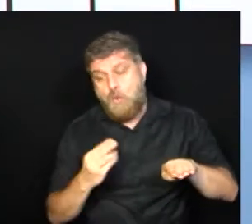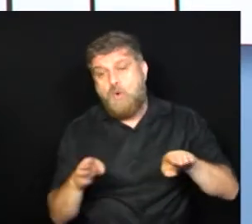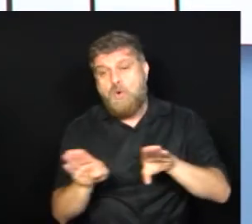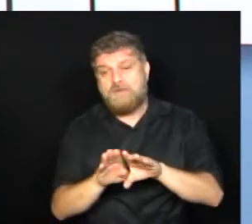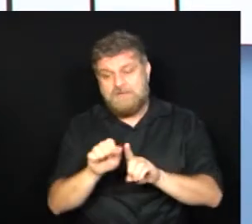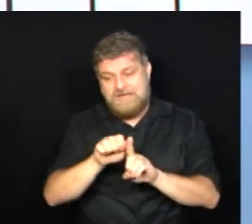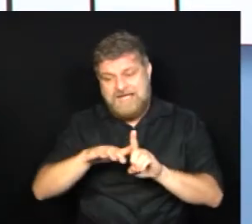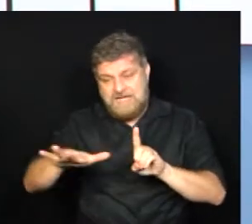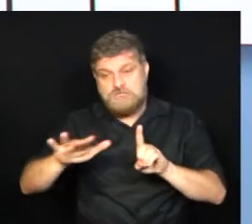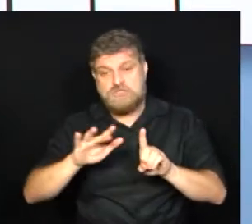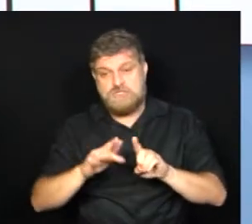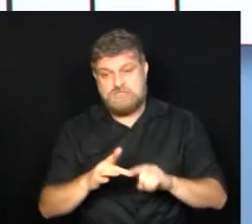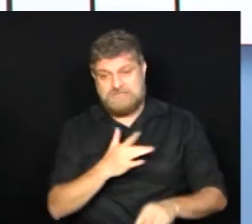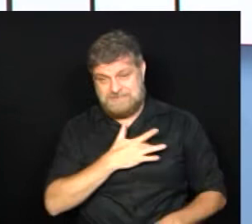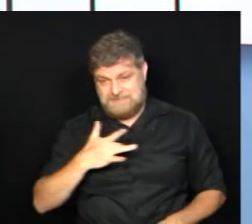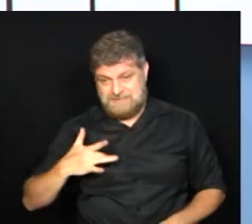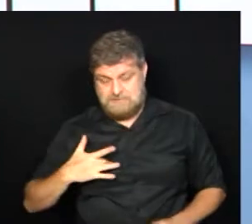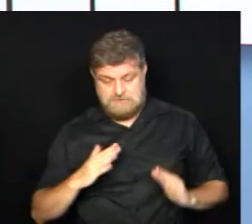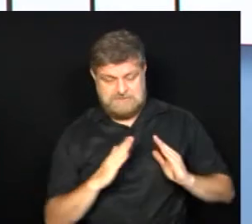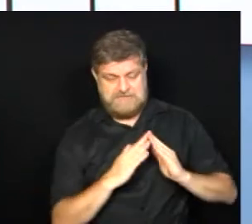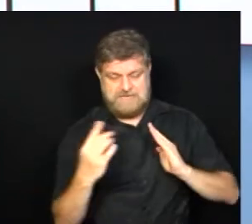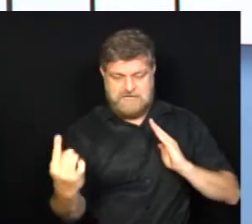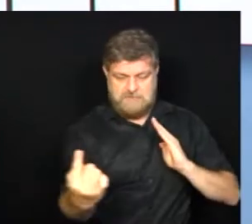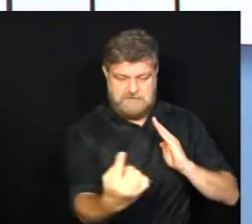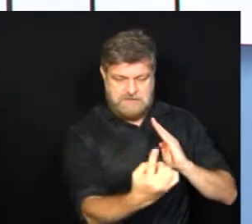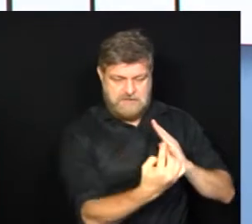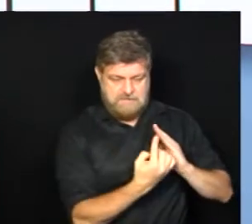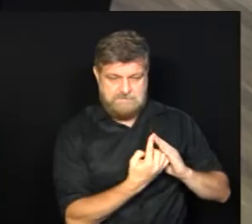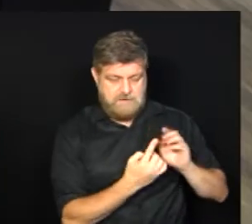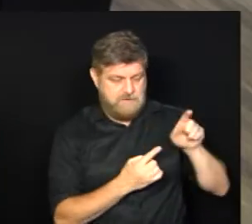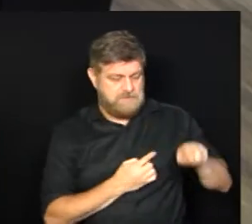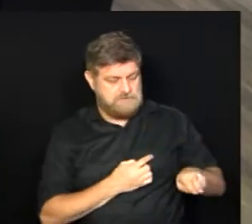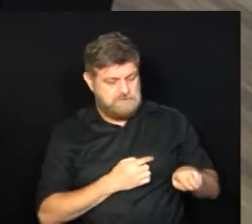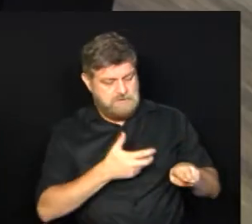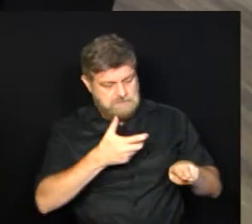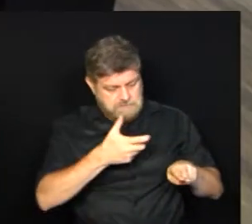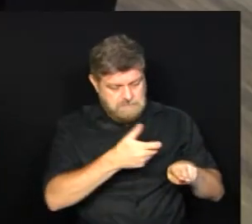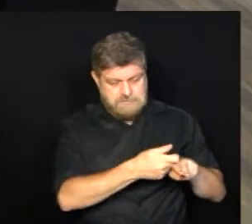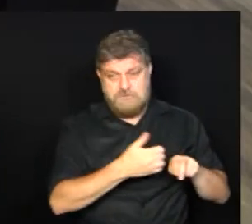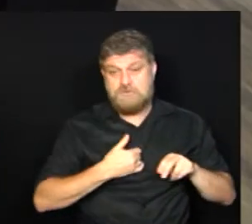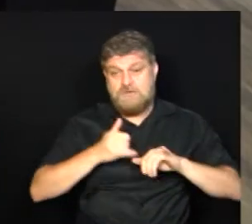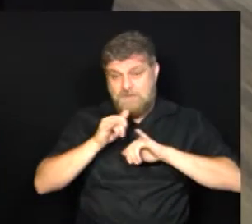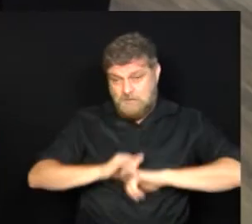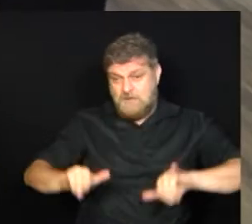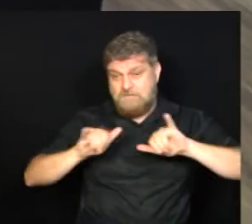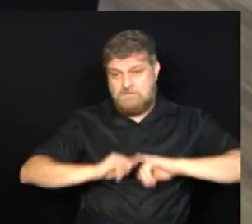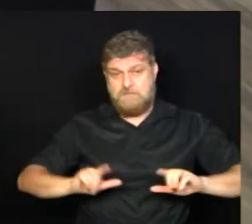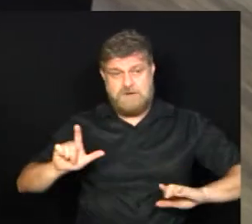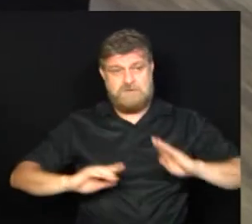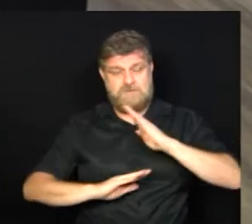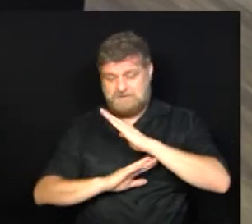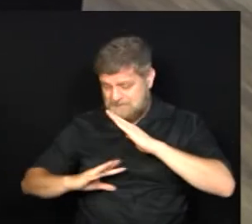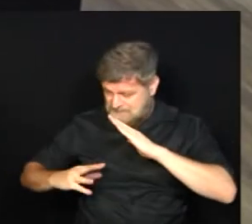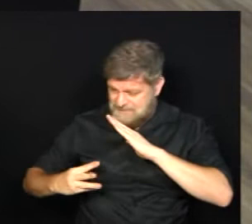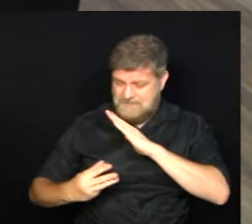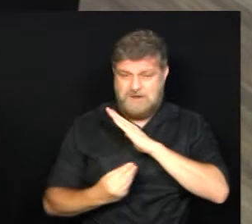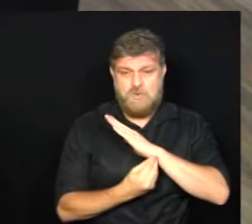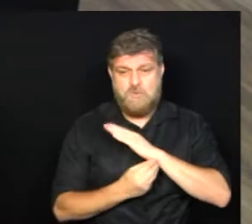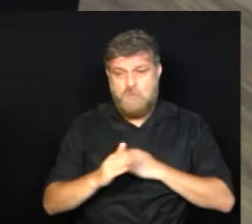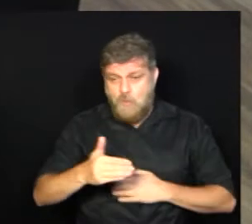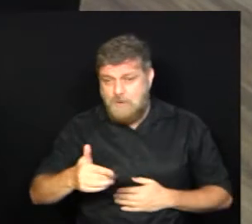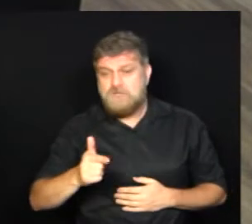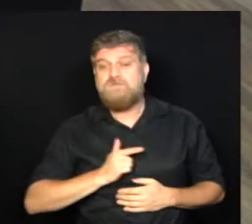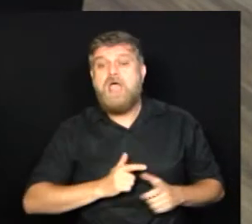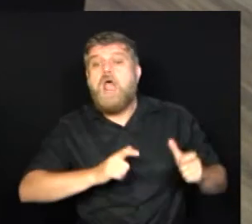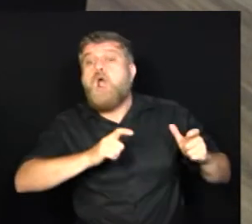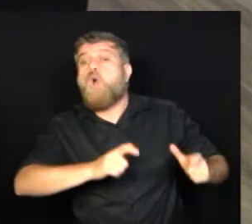agentes da família vão até a sua casa para vacinar esse idoso. E nós vamos informar aqui no Câmara Total, quando estiver disponível, qual que é